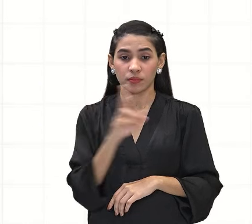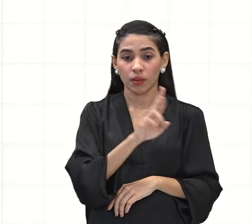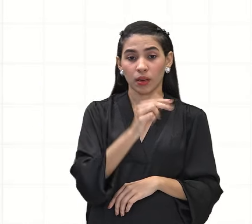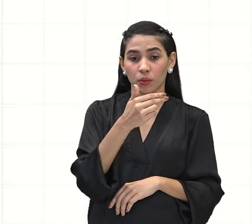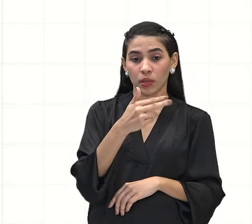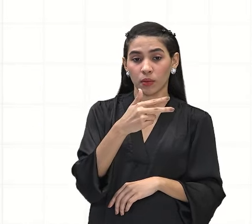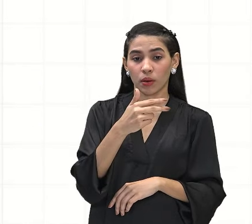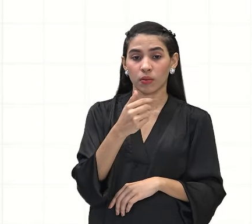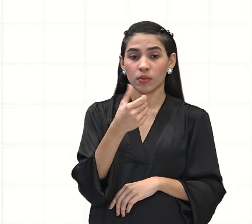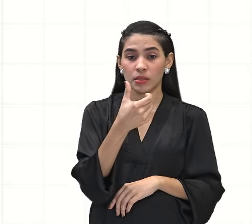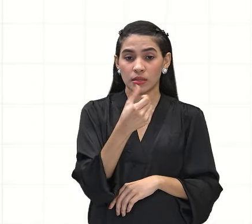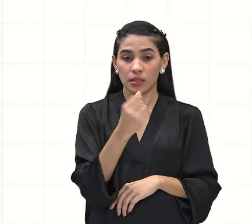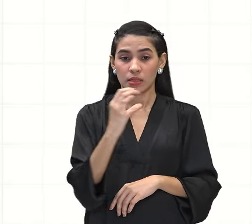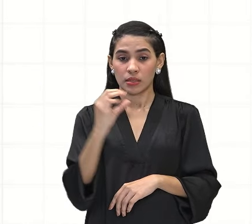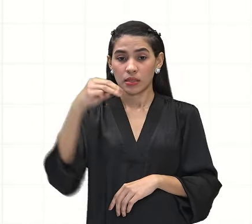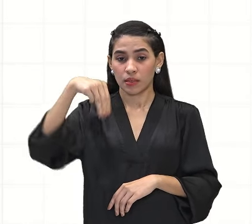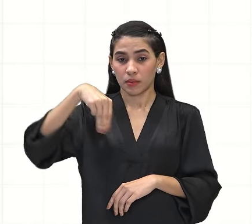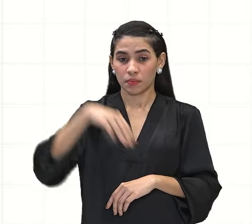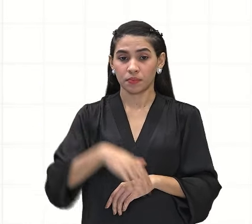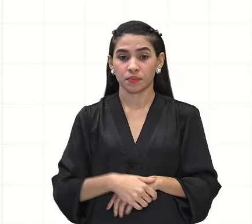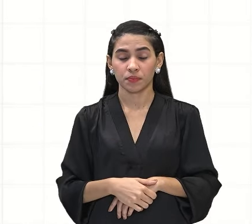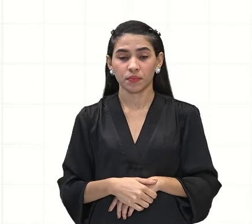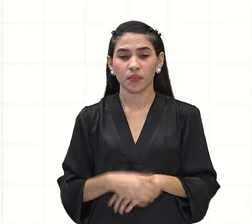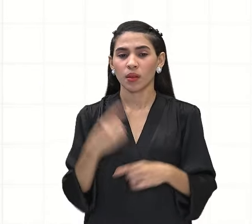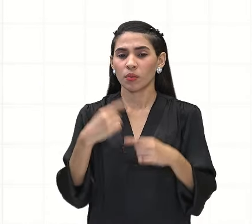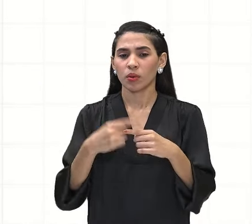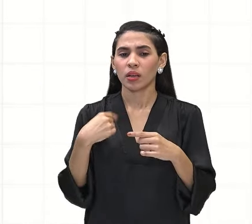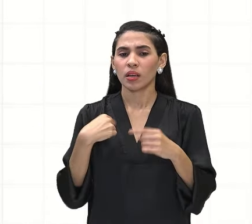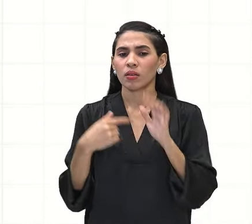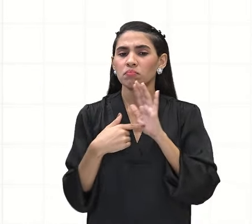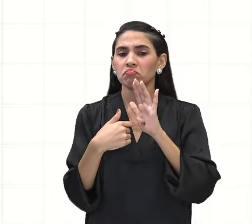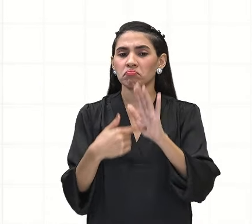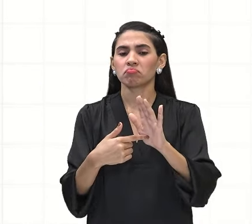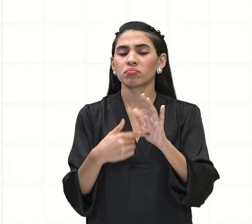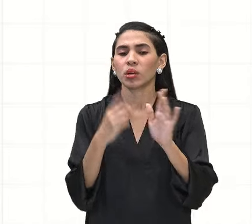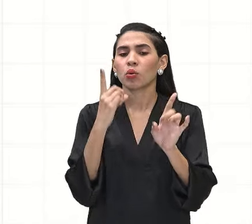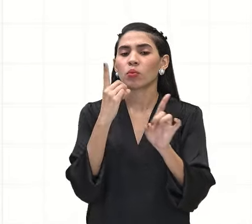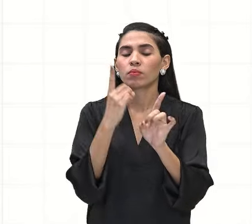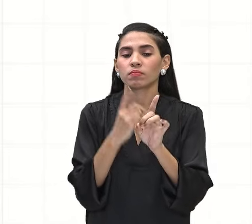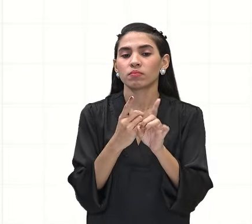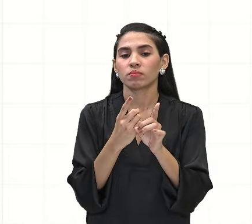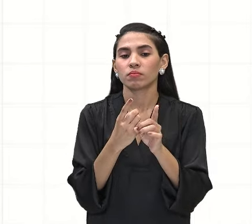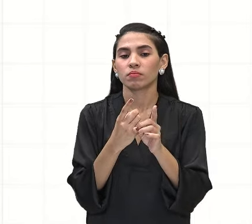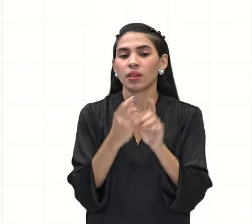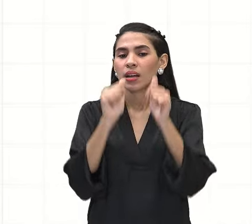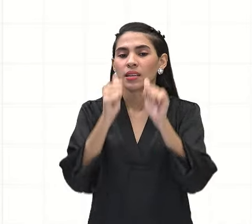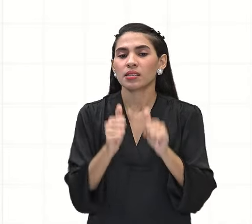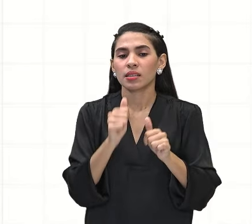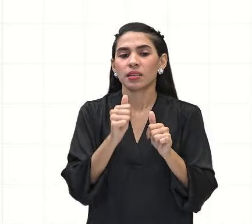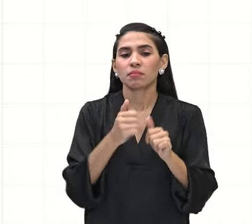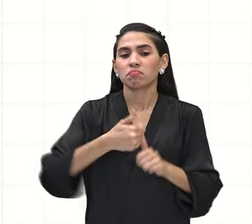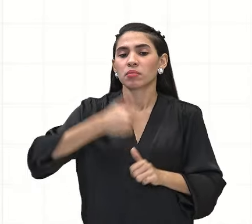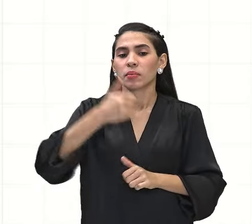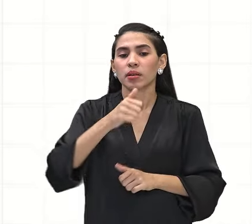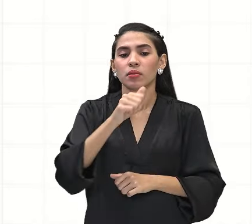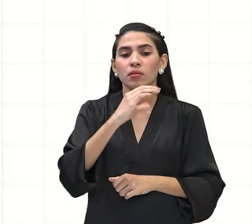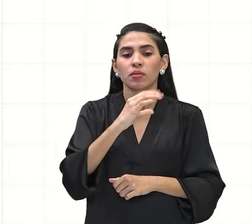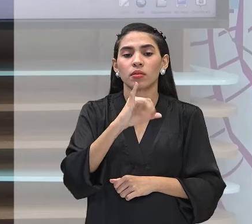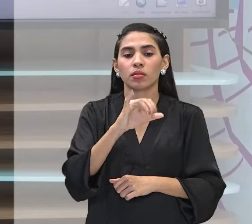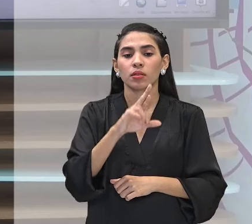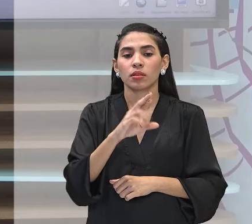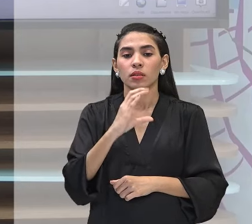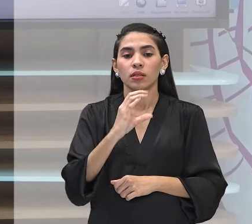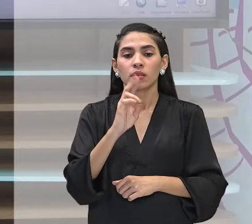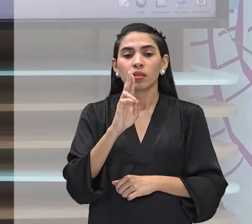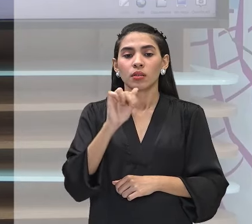trazendo beleza por que que eu tracei primeira a circunferência porque ele tá falando ou ou seja tá